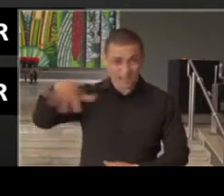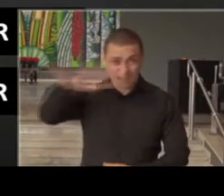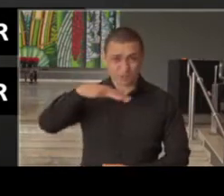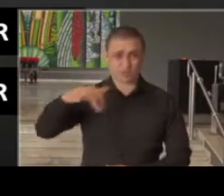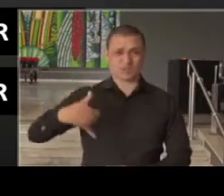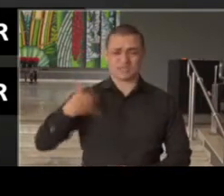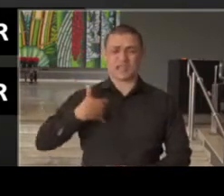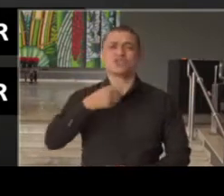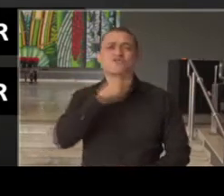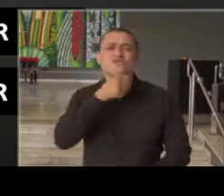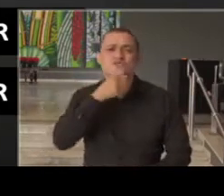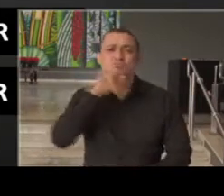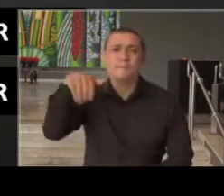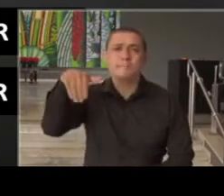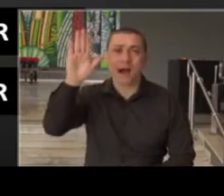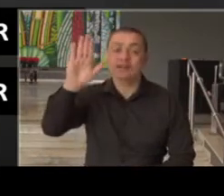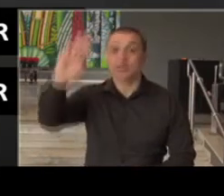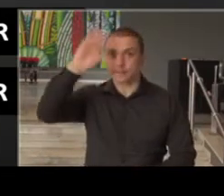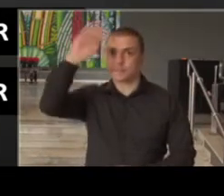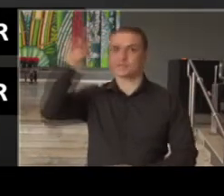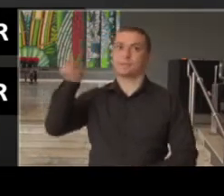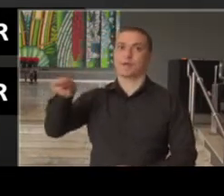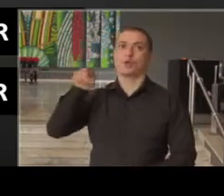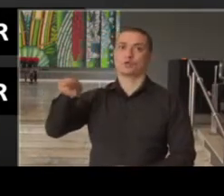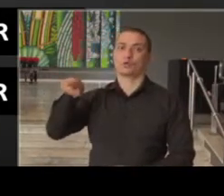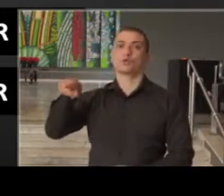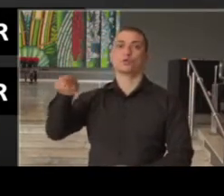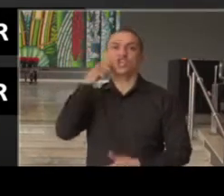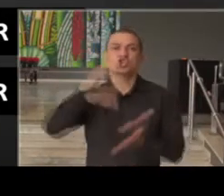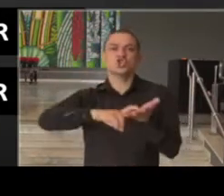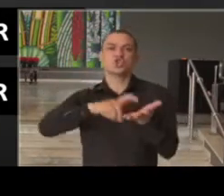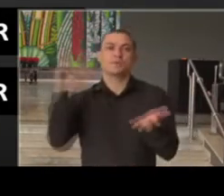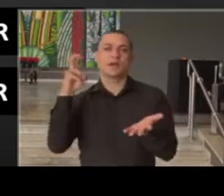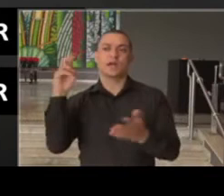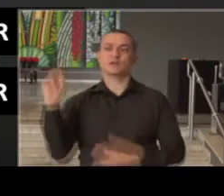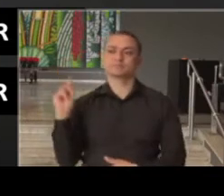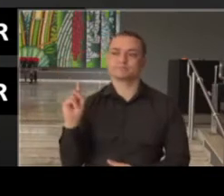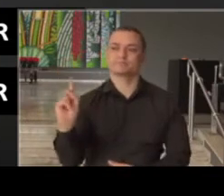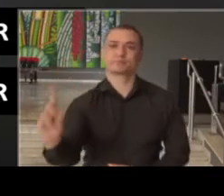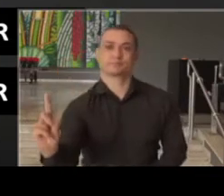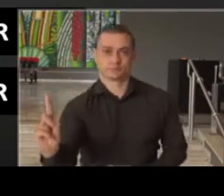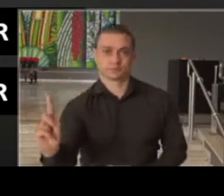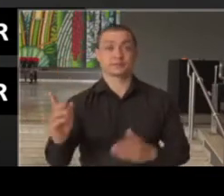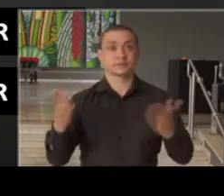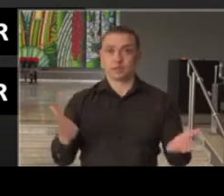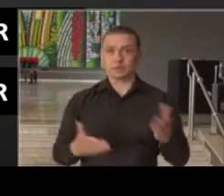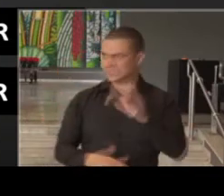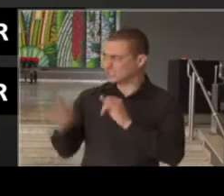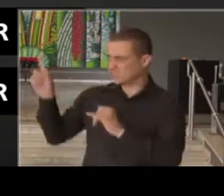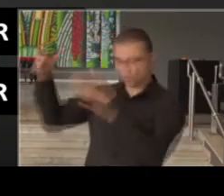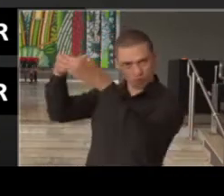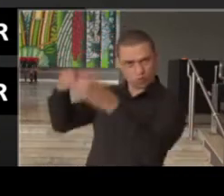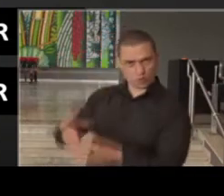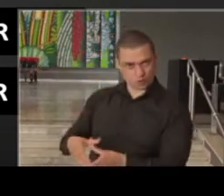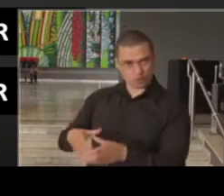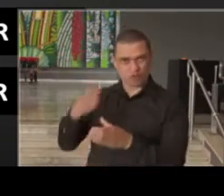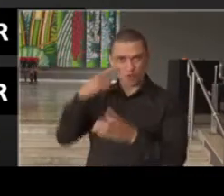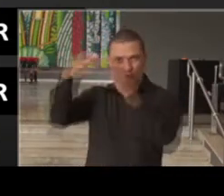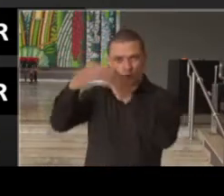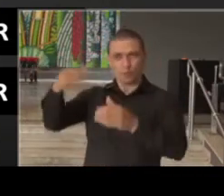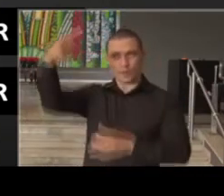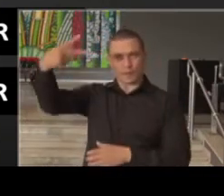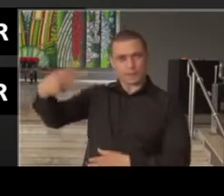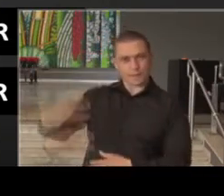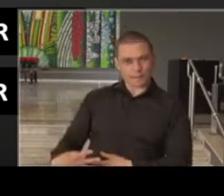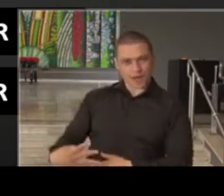mais idosas tenham a prioridade de, pela manhã, poder se vacinar. Então, mesmo dentro desses grupos